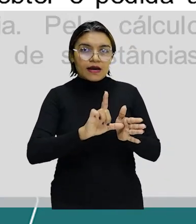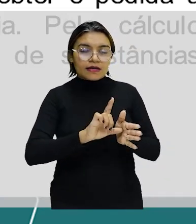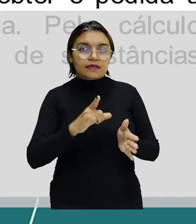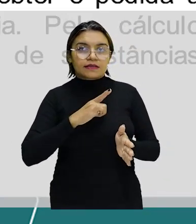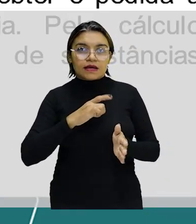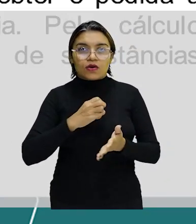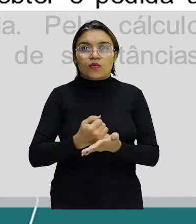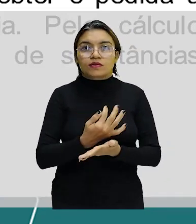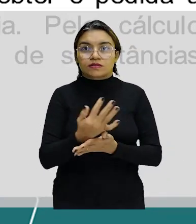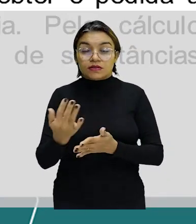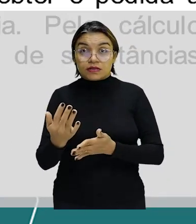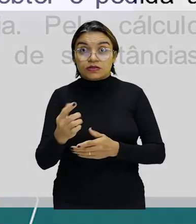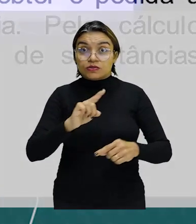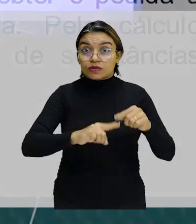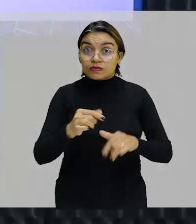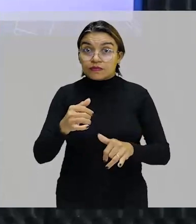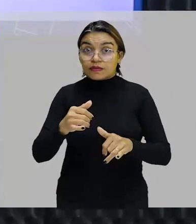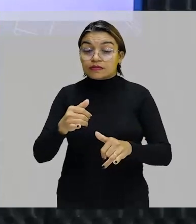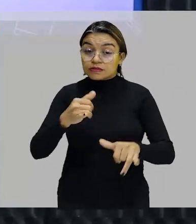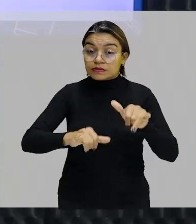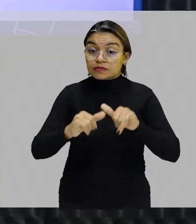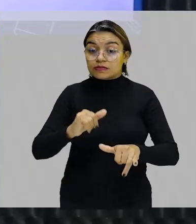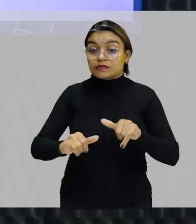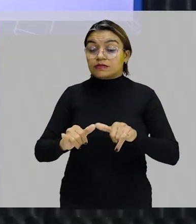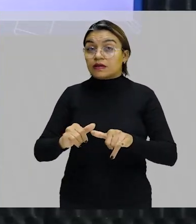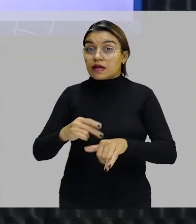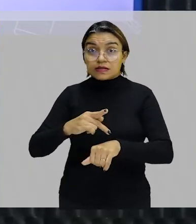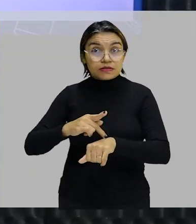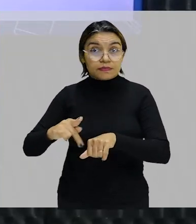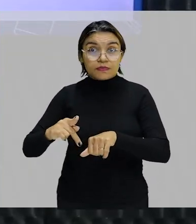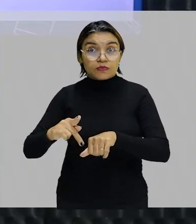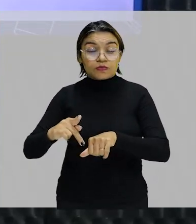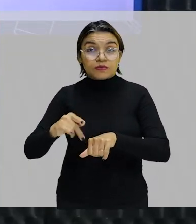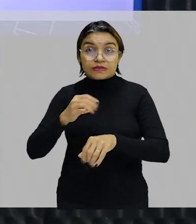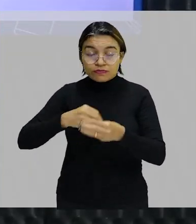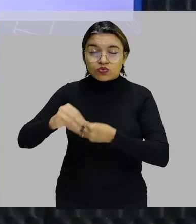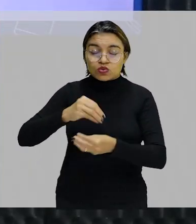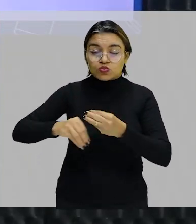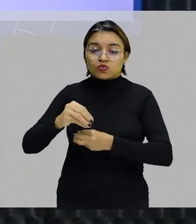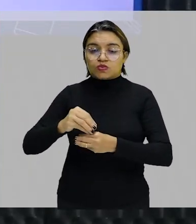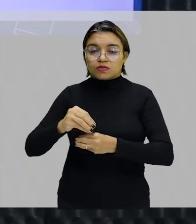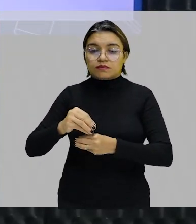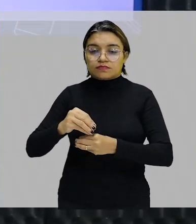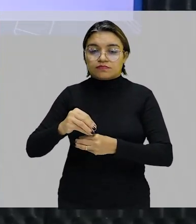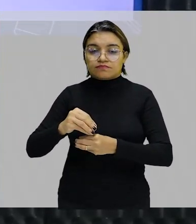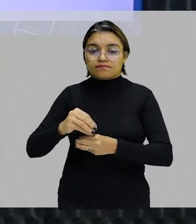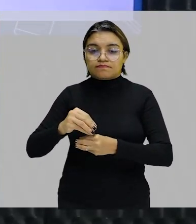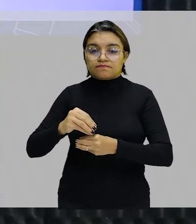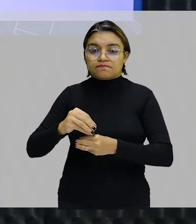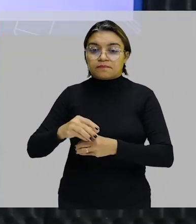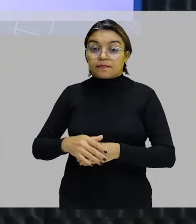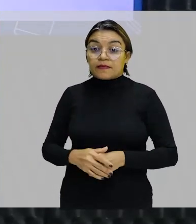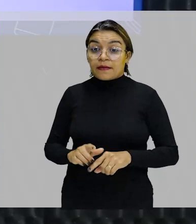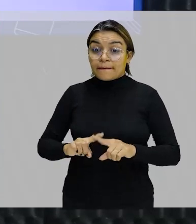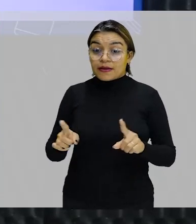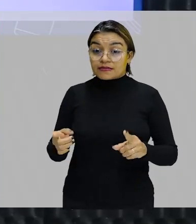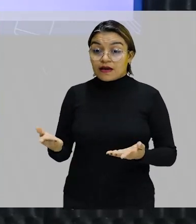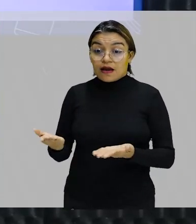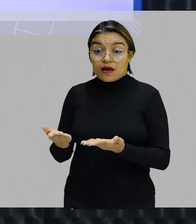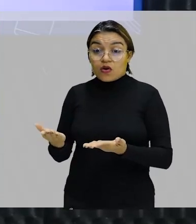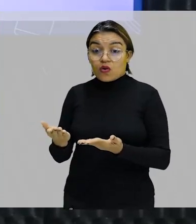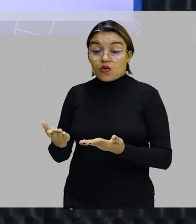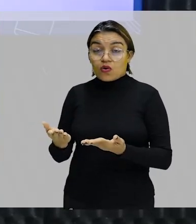do reagente impuro e pedida a quantidade do produto obtido, certo? Agora é